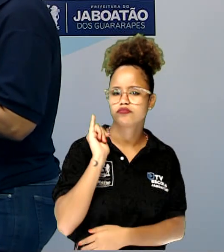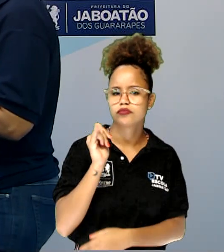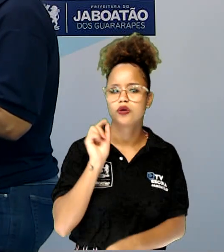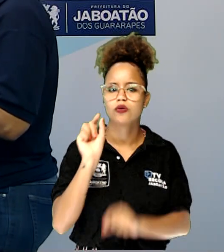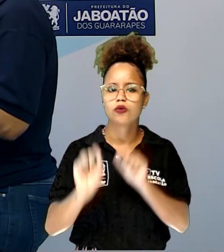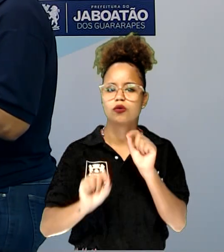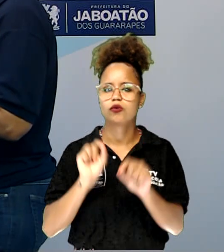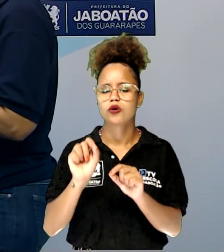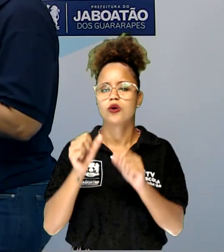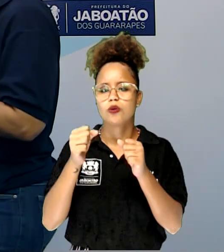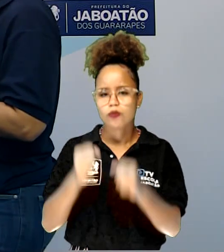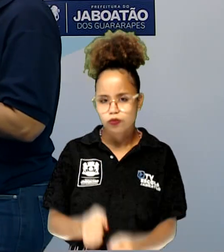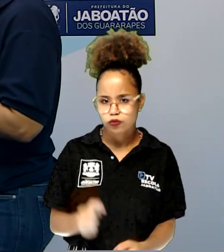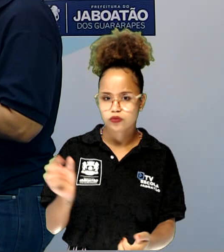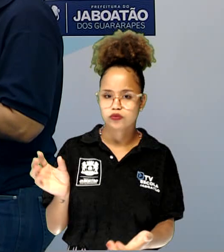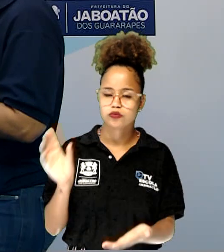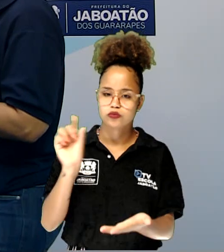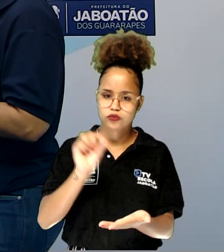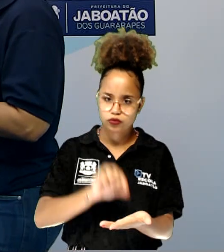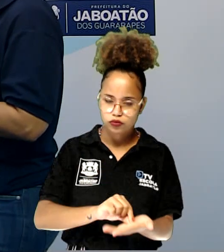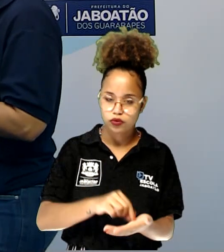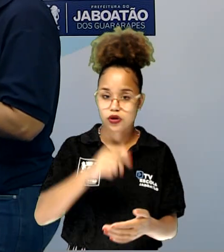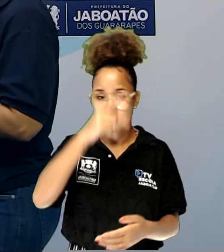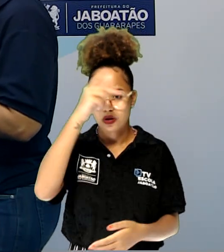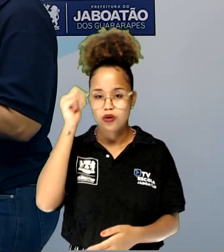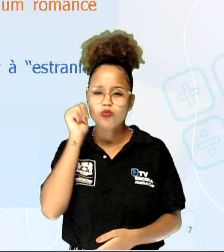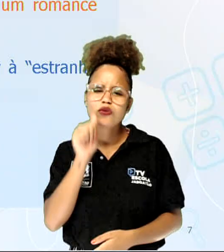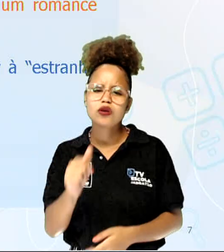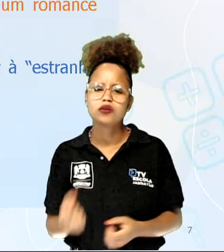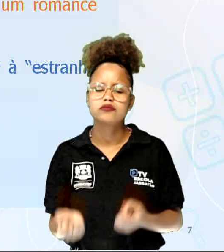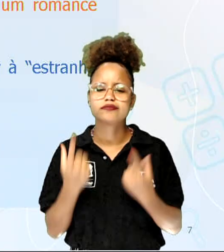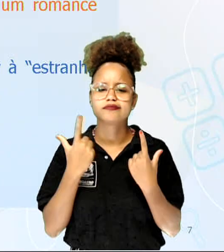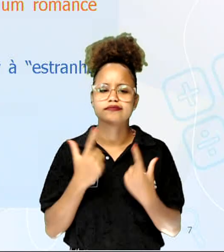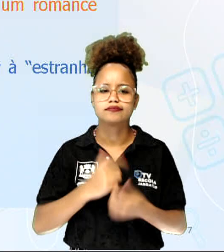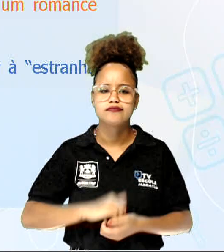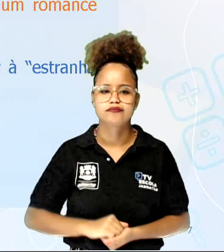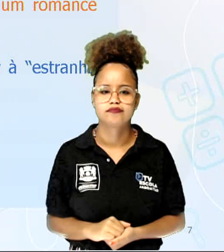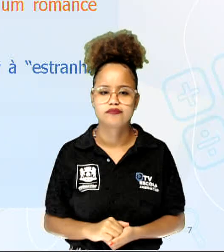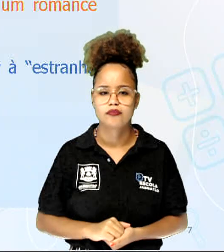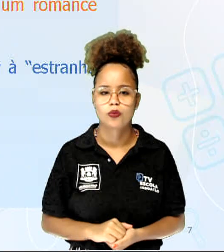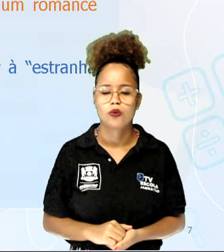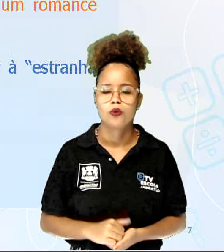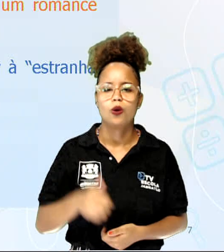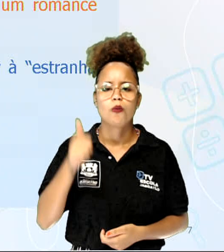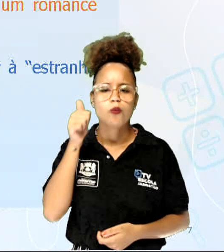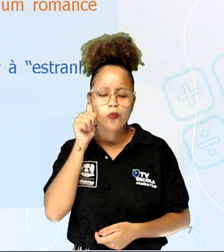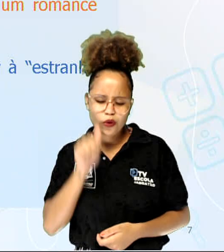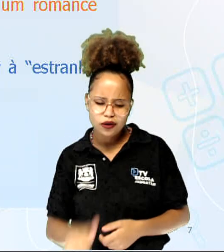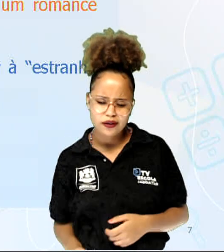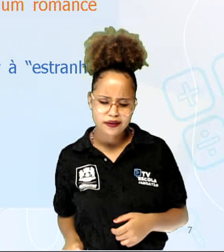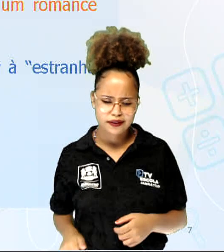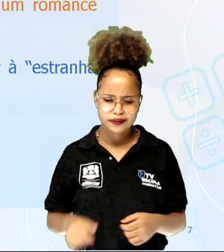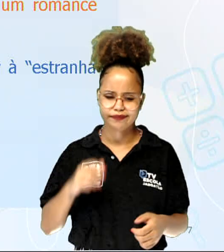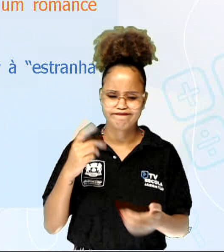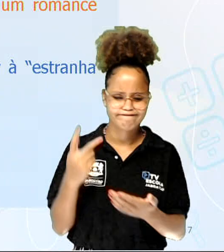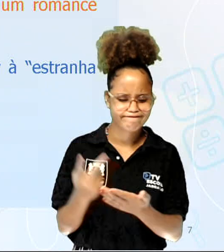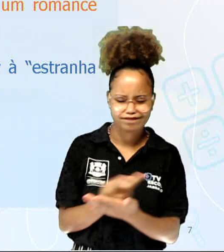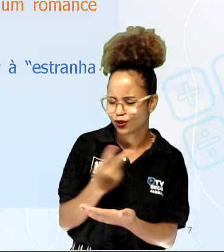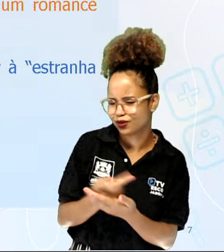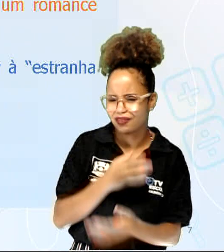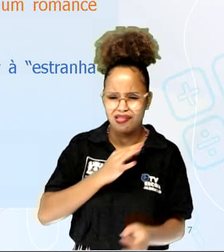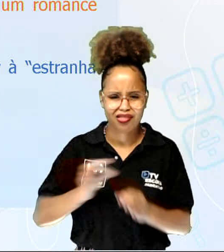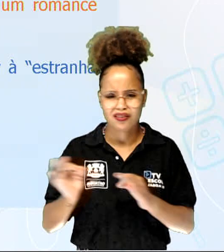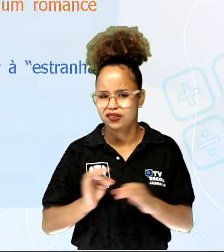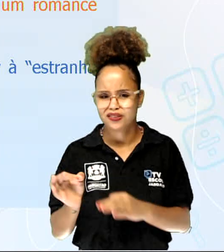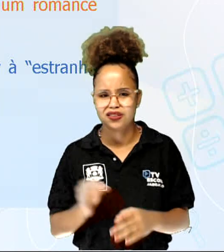qualificações podemos atribuir à estranha passageira? Uma senhora desajeitada, inconveniente